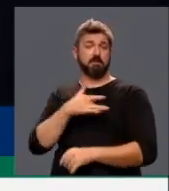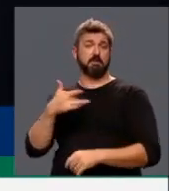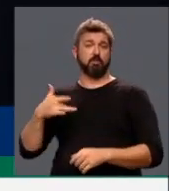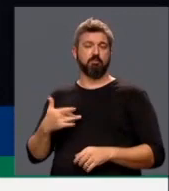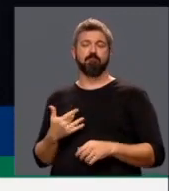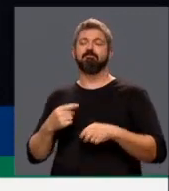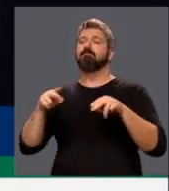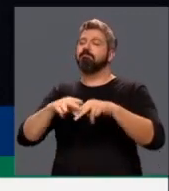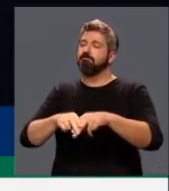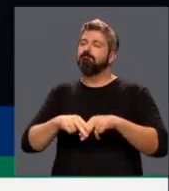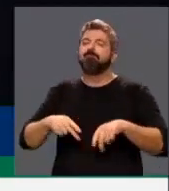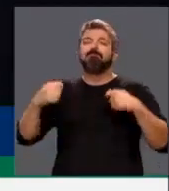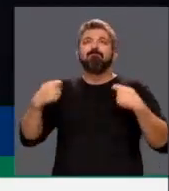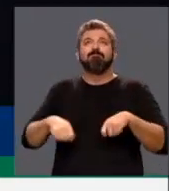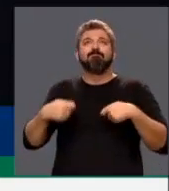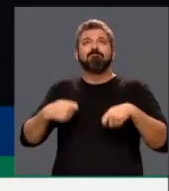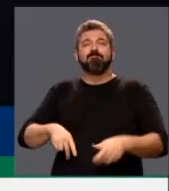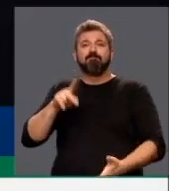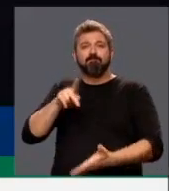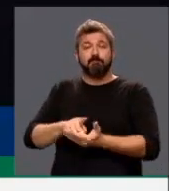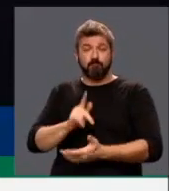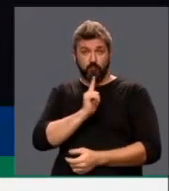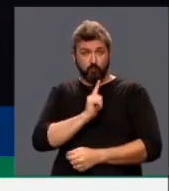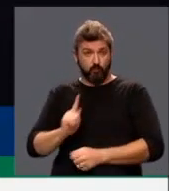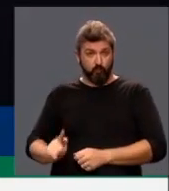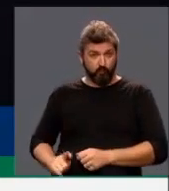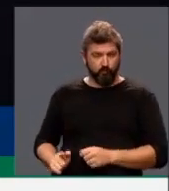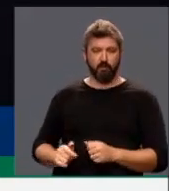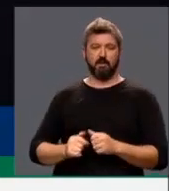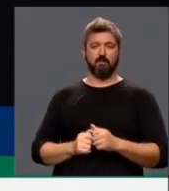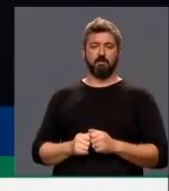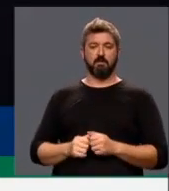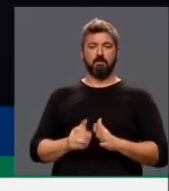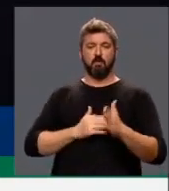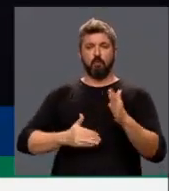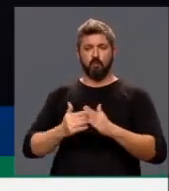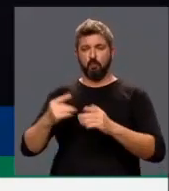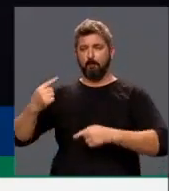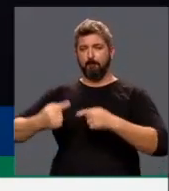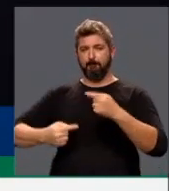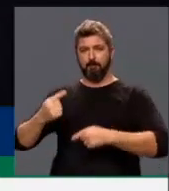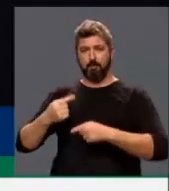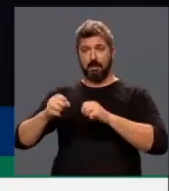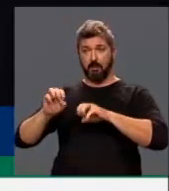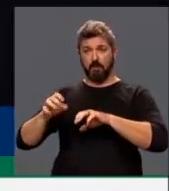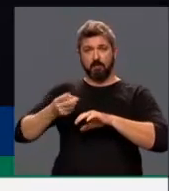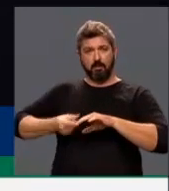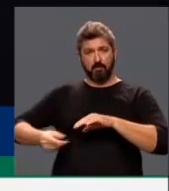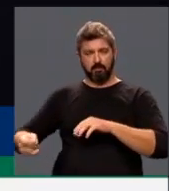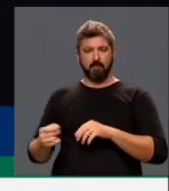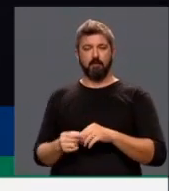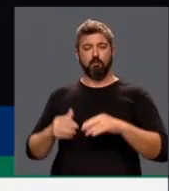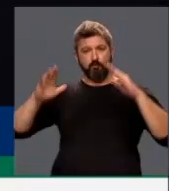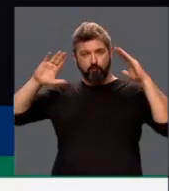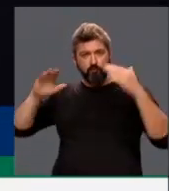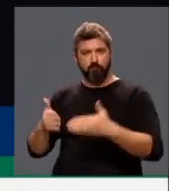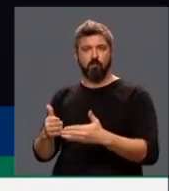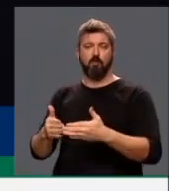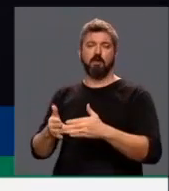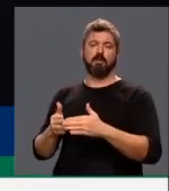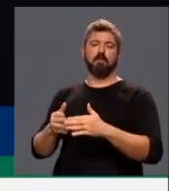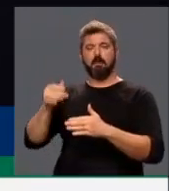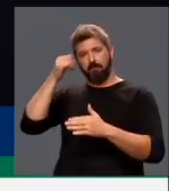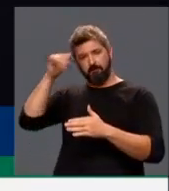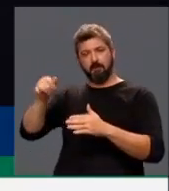muito necessário que os governos, que as esferas consigam ter políticas de educação permanente que foquem no antirracismo.